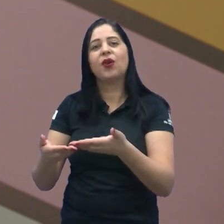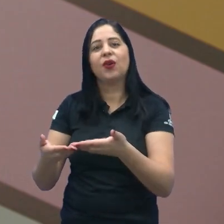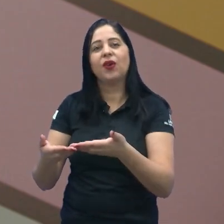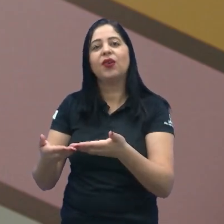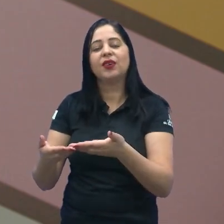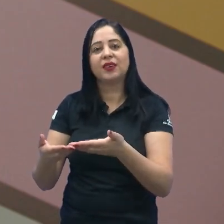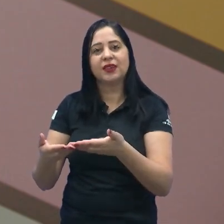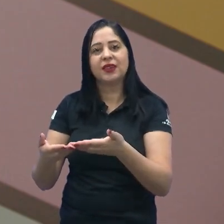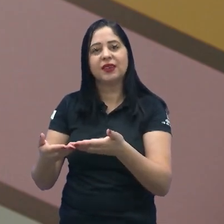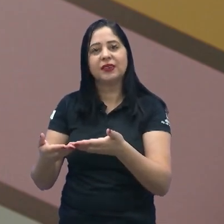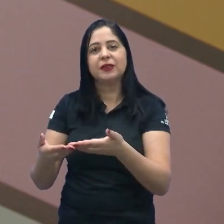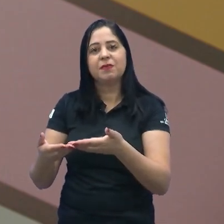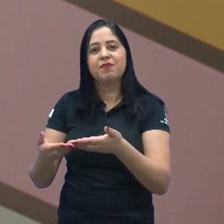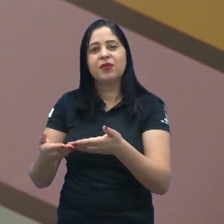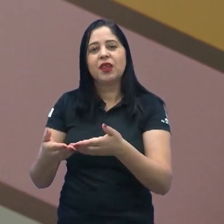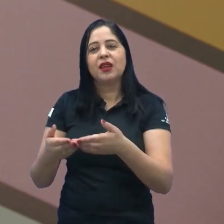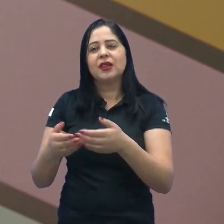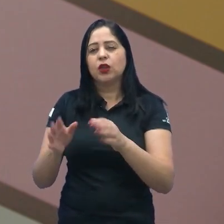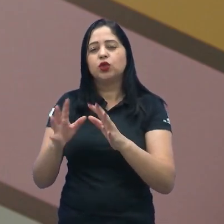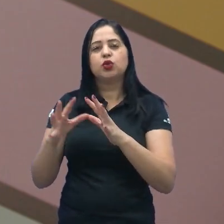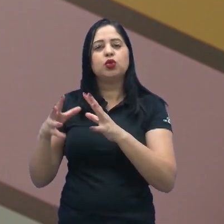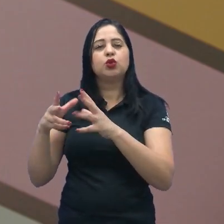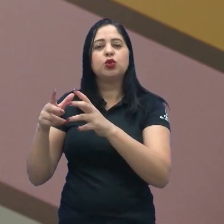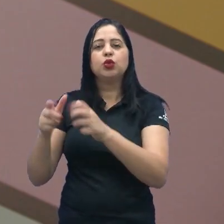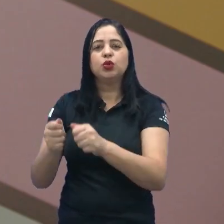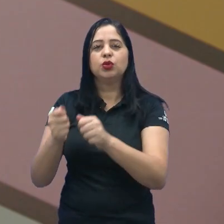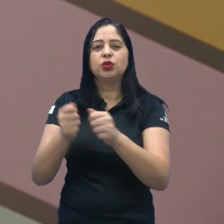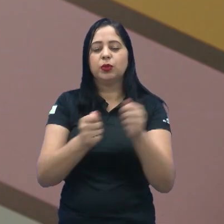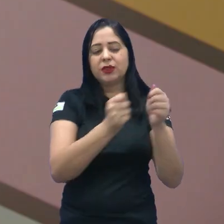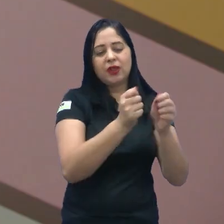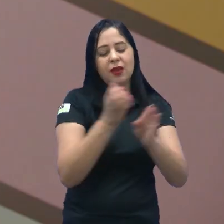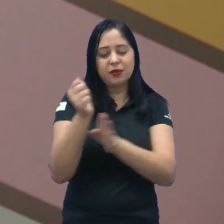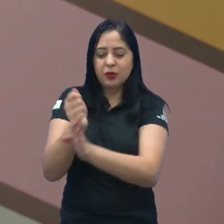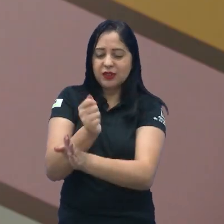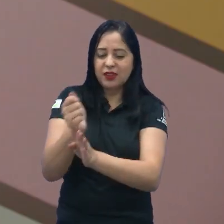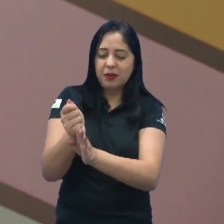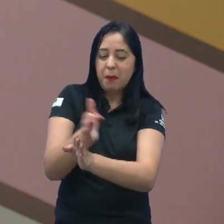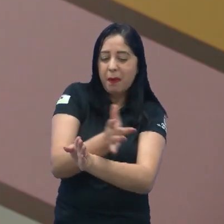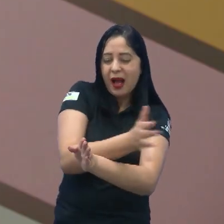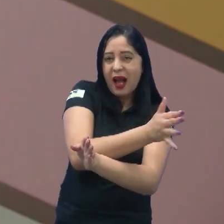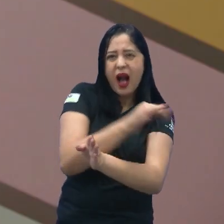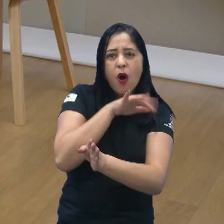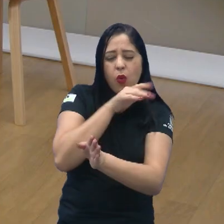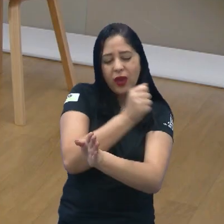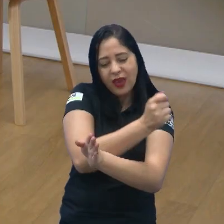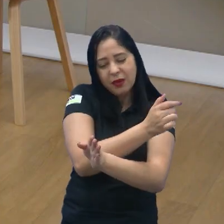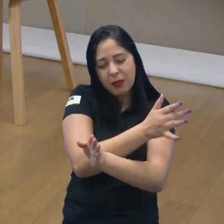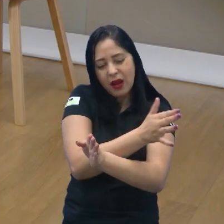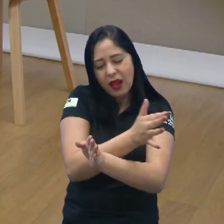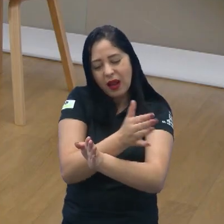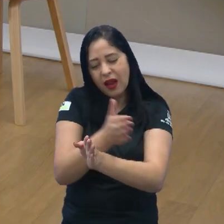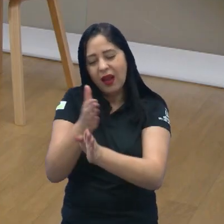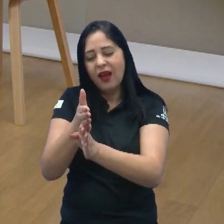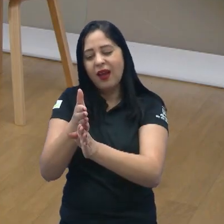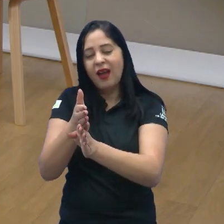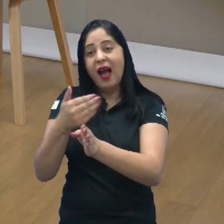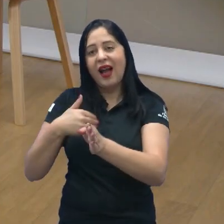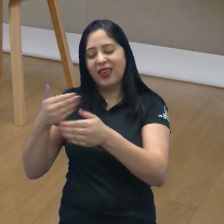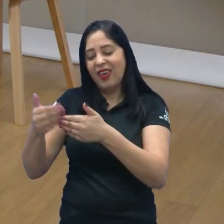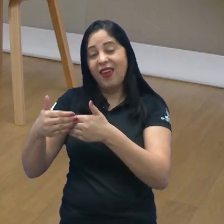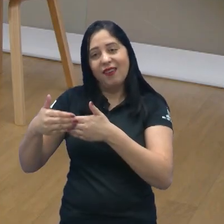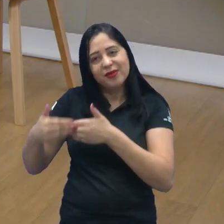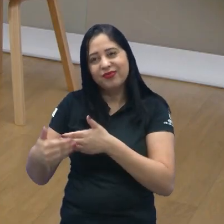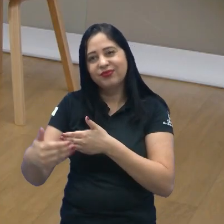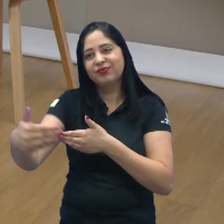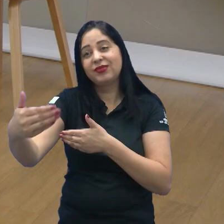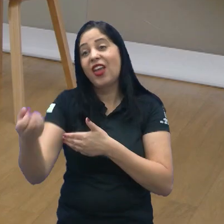fez passar, né, por tudo aquilo e que hoje te faz até ser uma nova mulher, uma melhor mulher, uma nova mãe. Uma nova versão. Uma nova versão